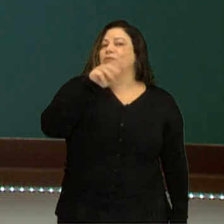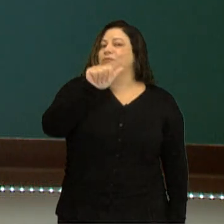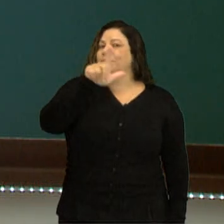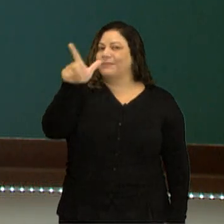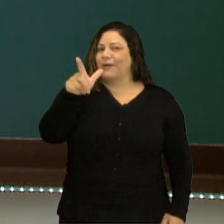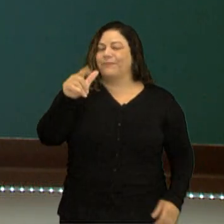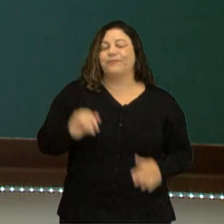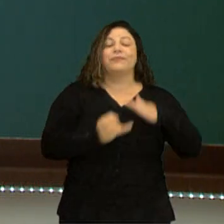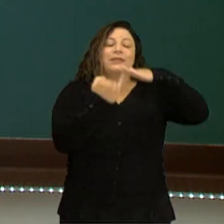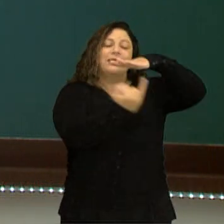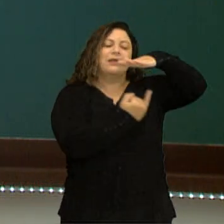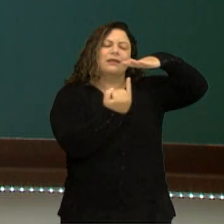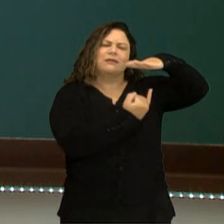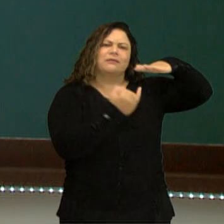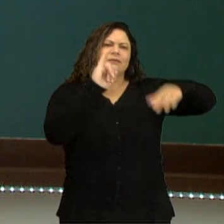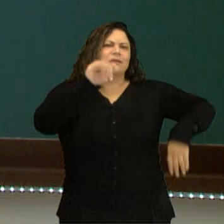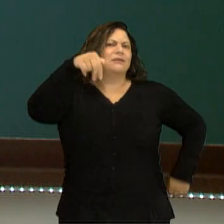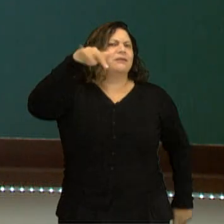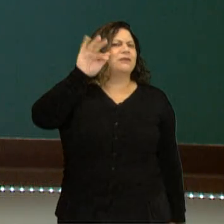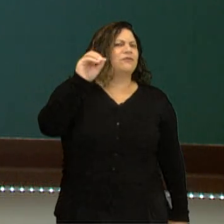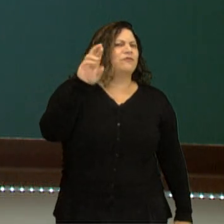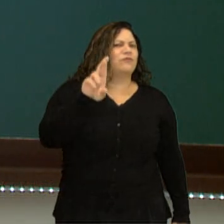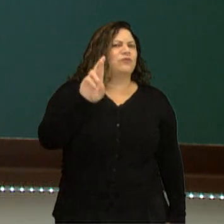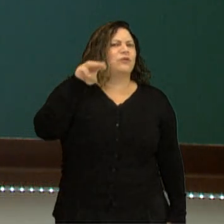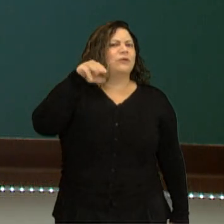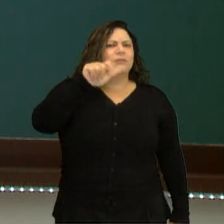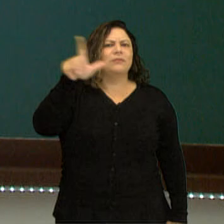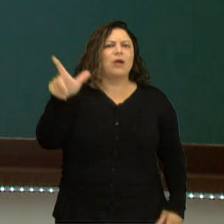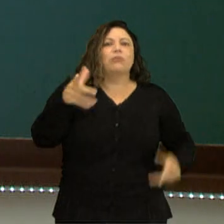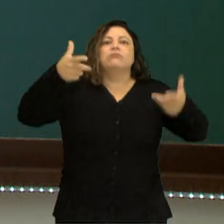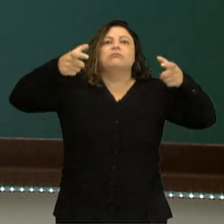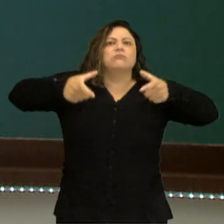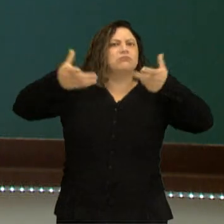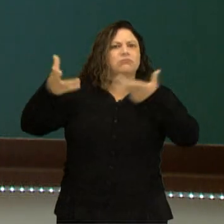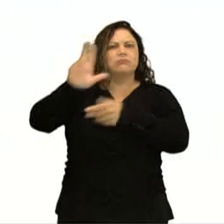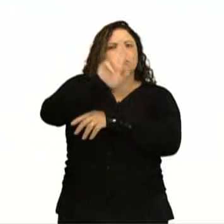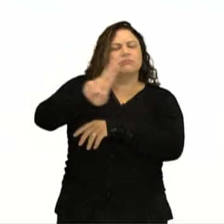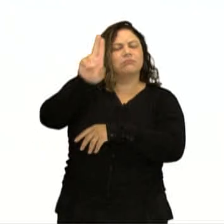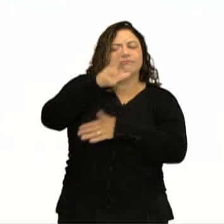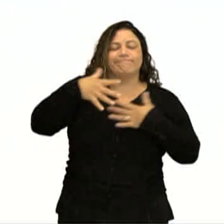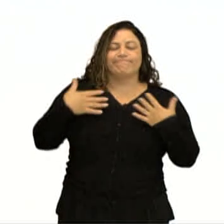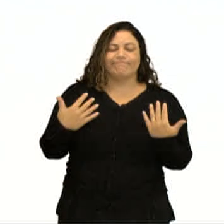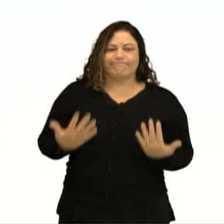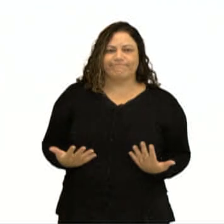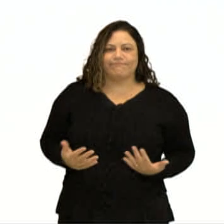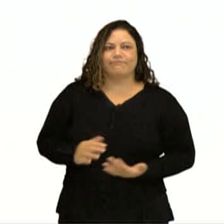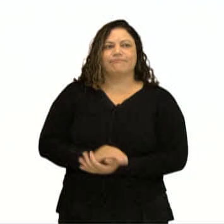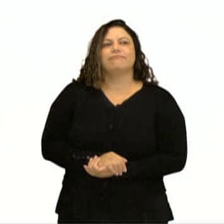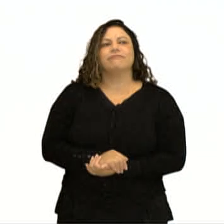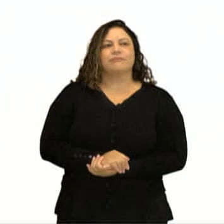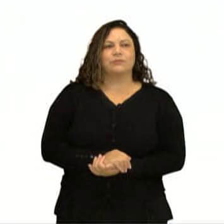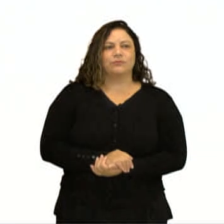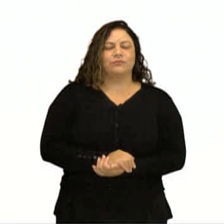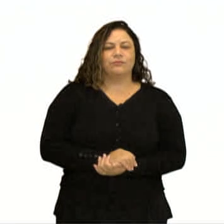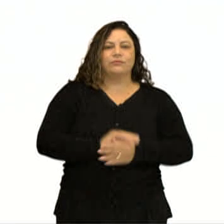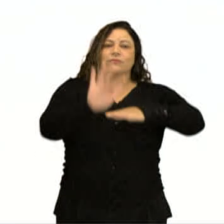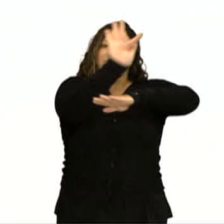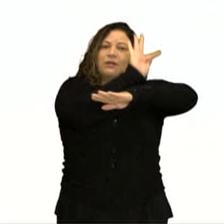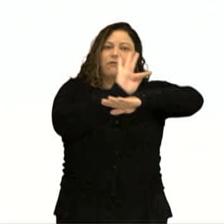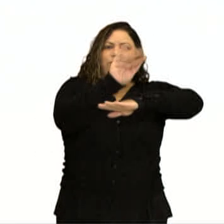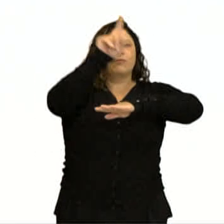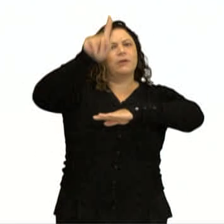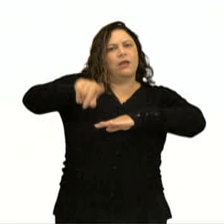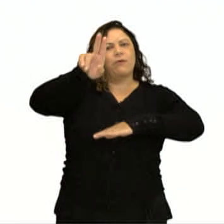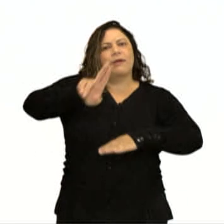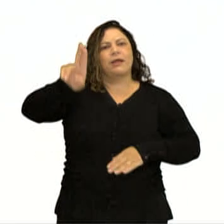que utilizamos essa linguagem? Então, linguagem formal e informal. A linguagem formal é